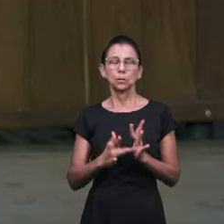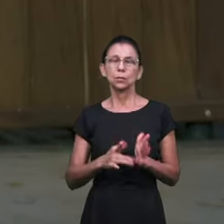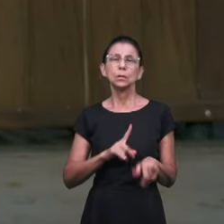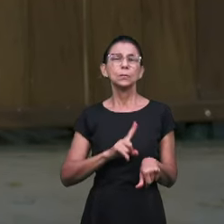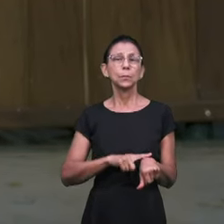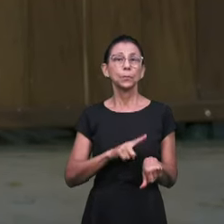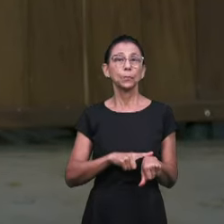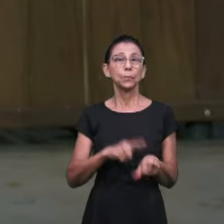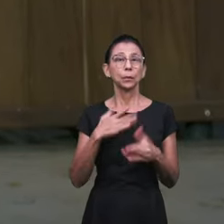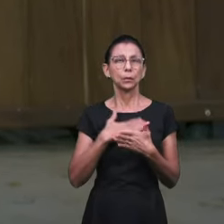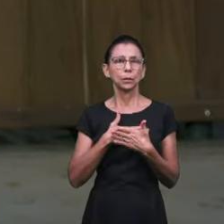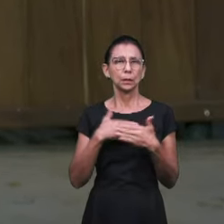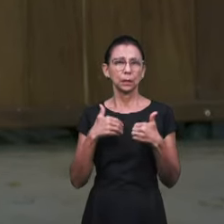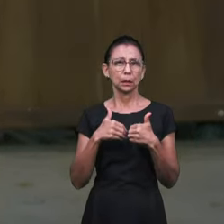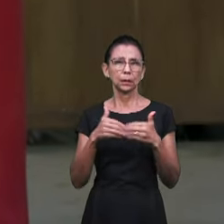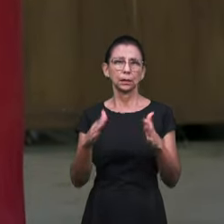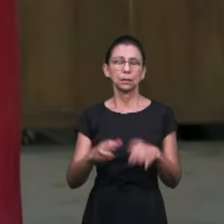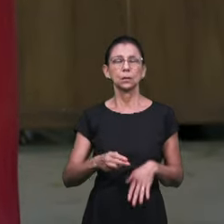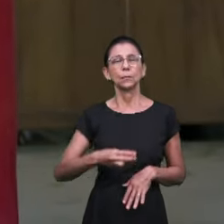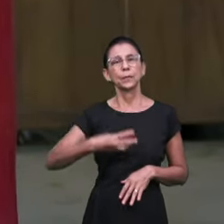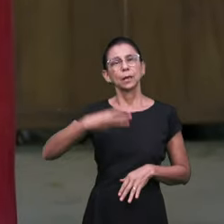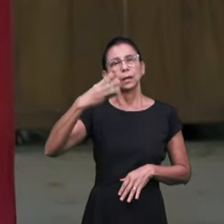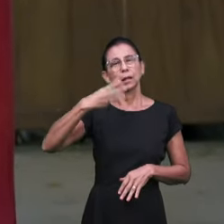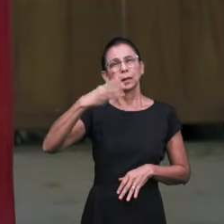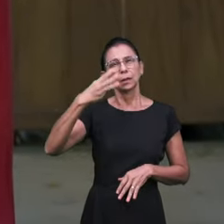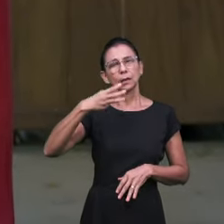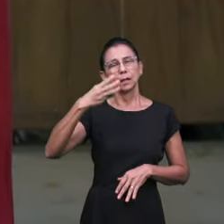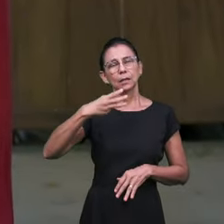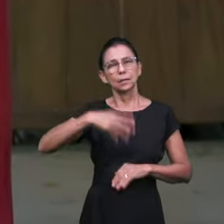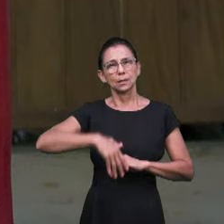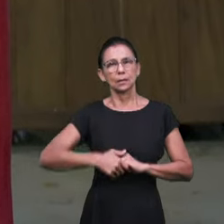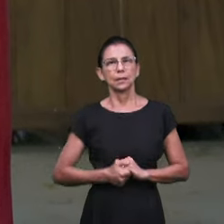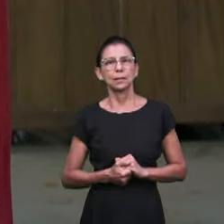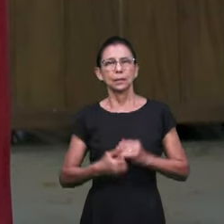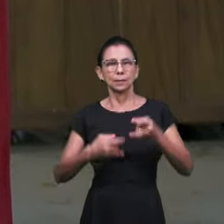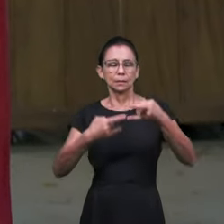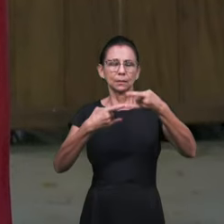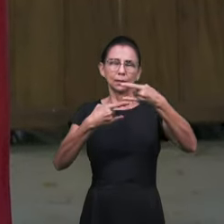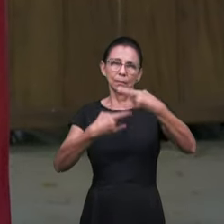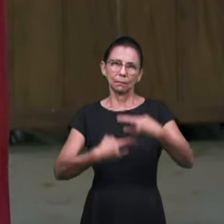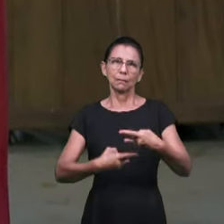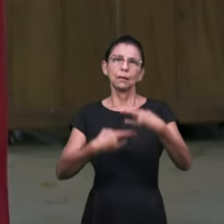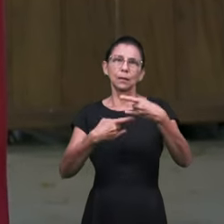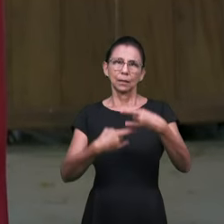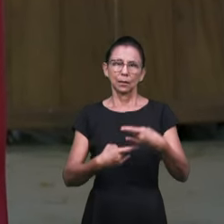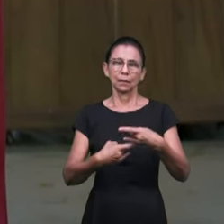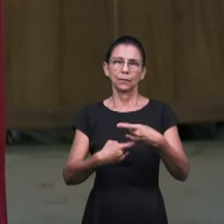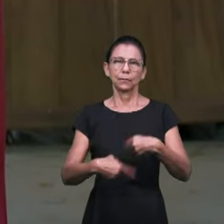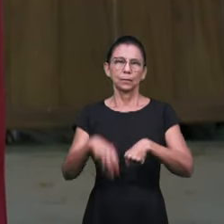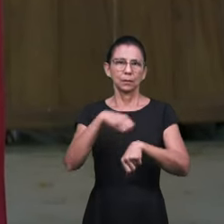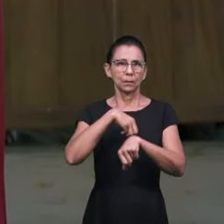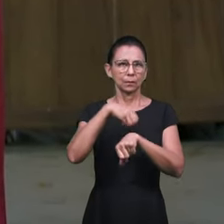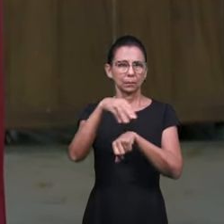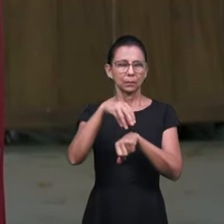aqui uma terceira edição de uma sequência de lives que nós estamos transmitindo nelas